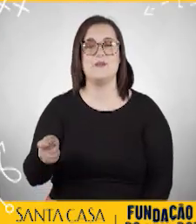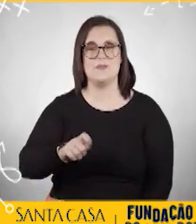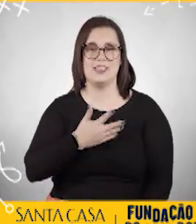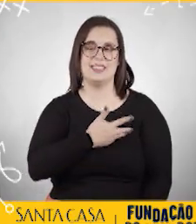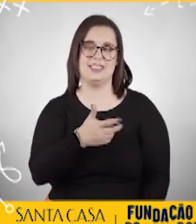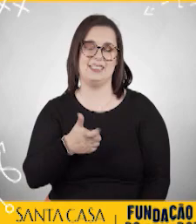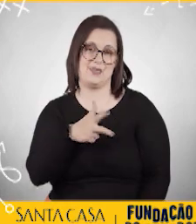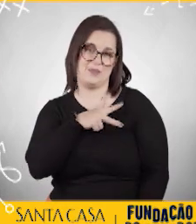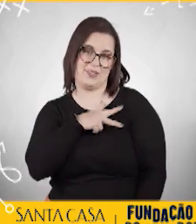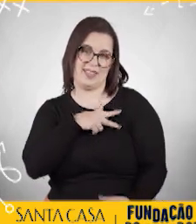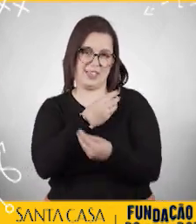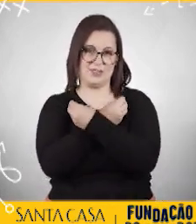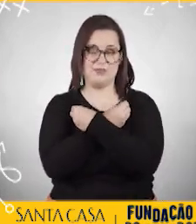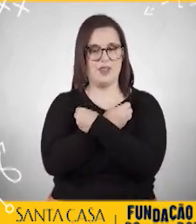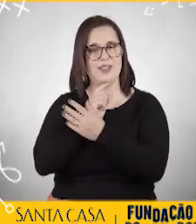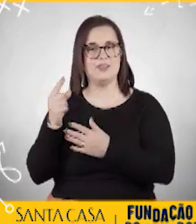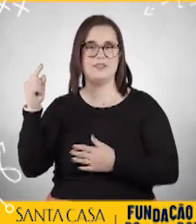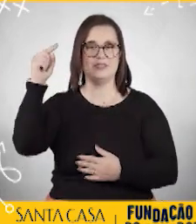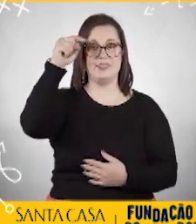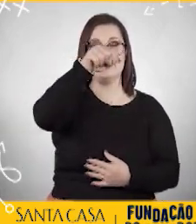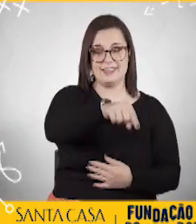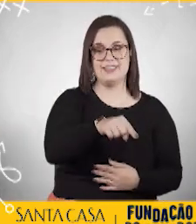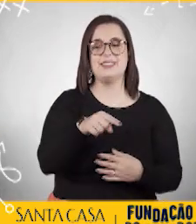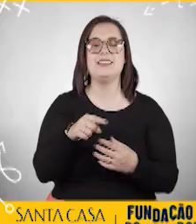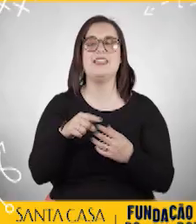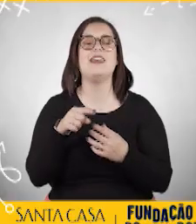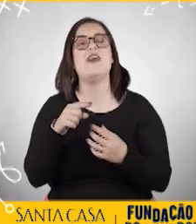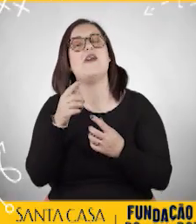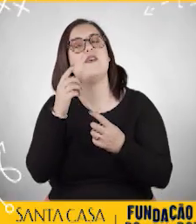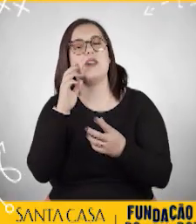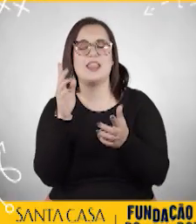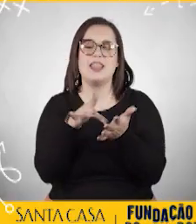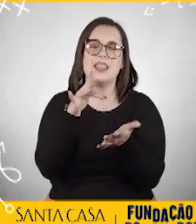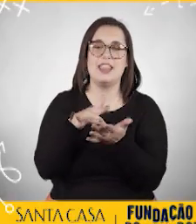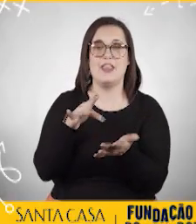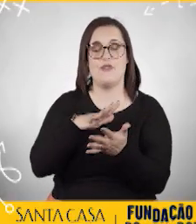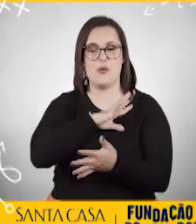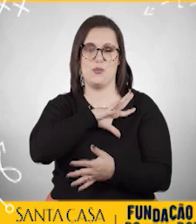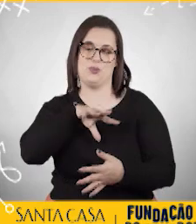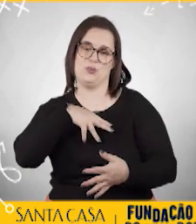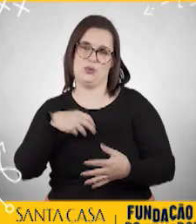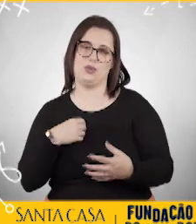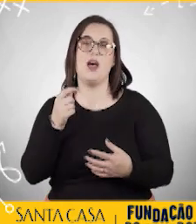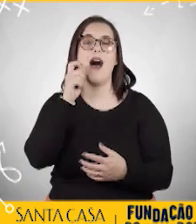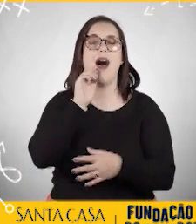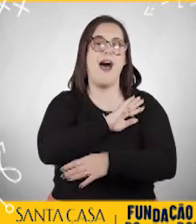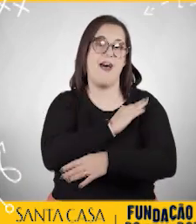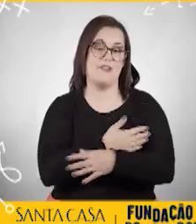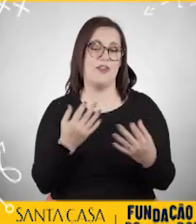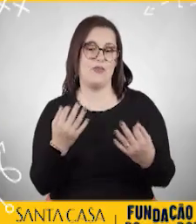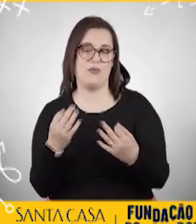O mês de dezembro do Ligas contou com mais uma viagem muito especial que levou as mirabolantes aventuras do mundo do Ligas até